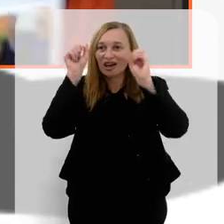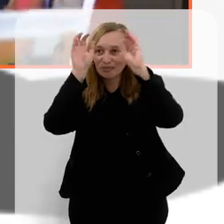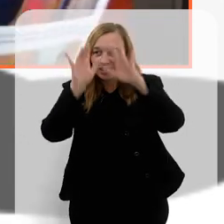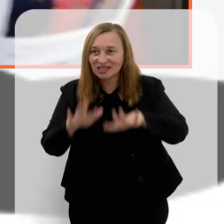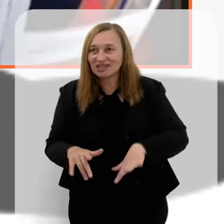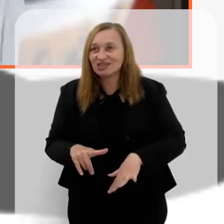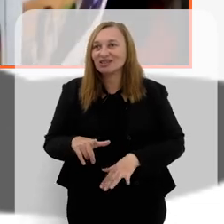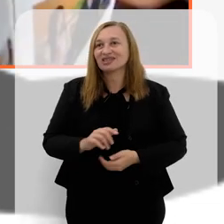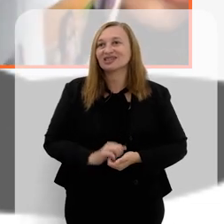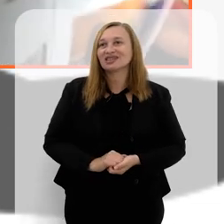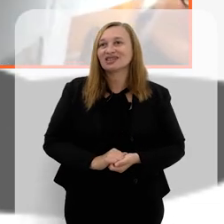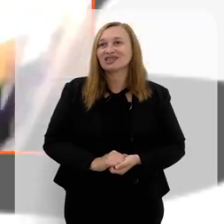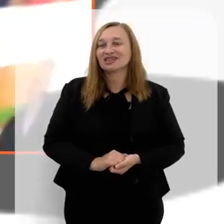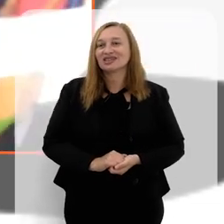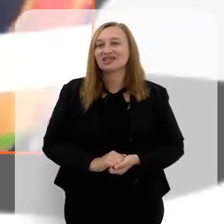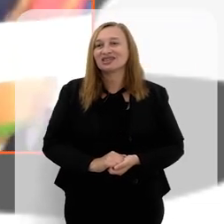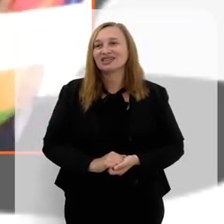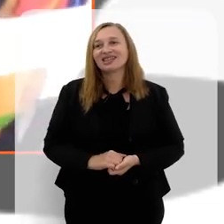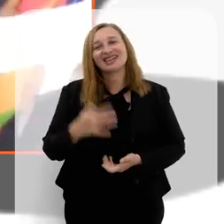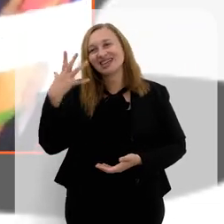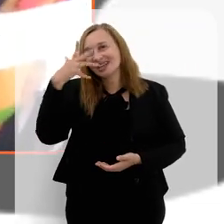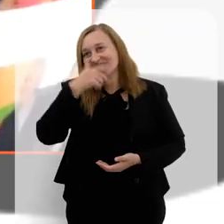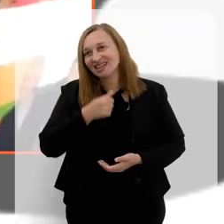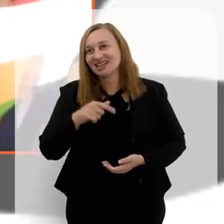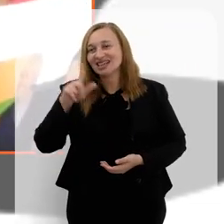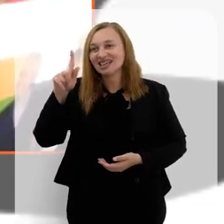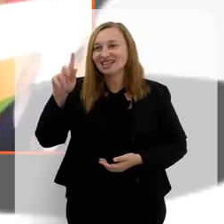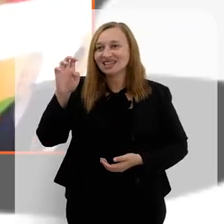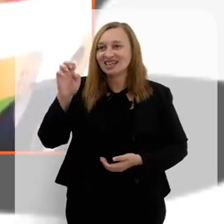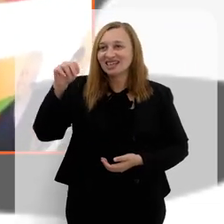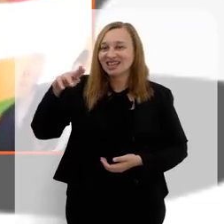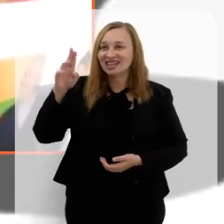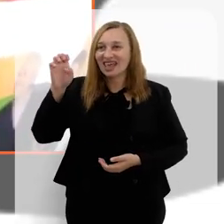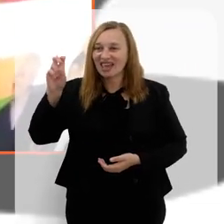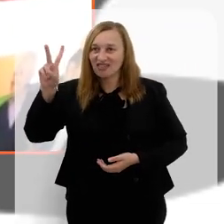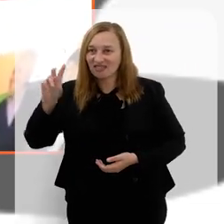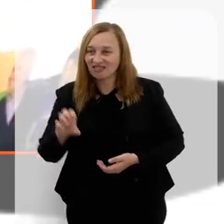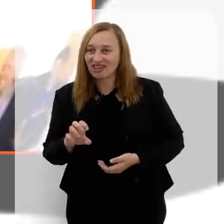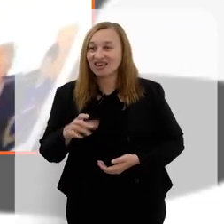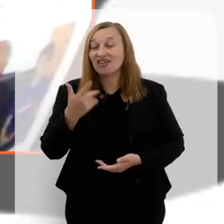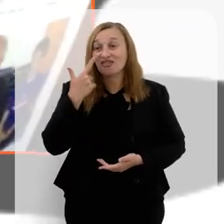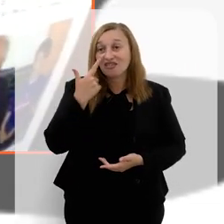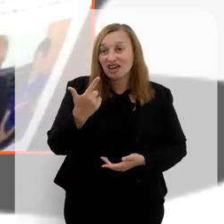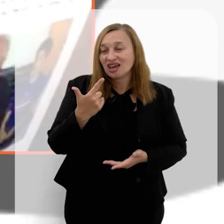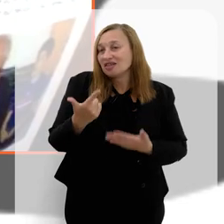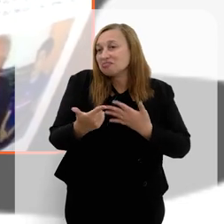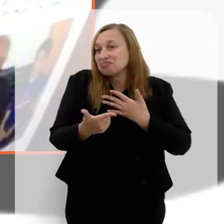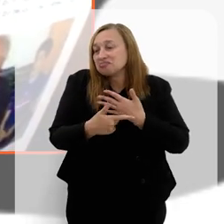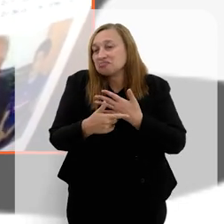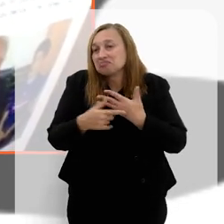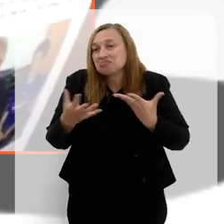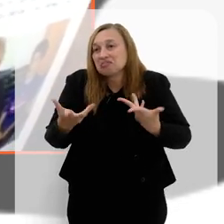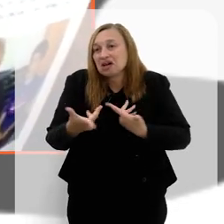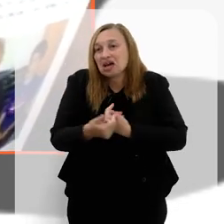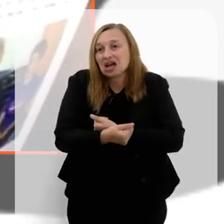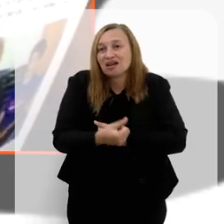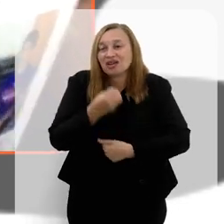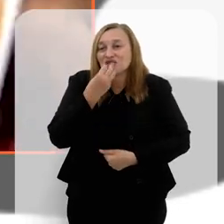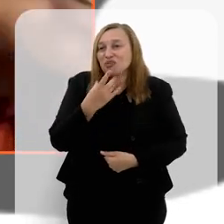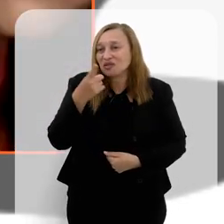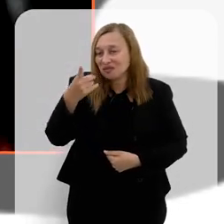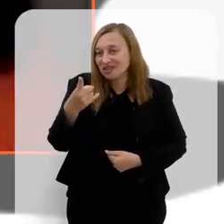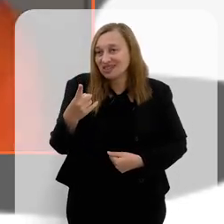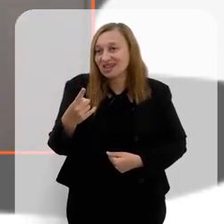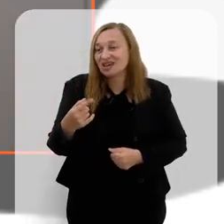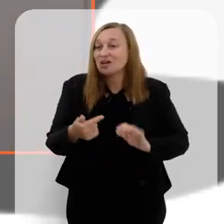abençoada. Super. Olha o Julián aí. Que delícia. Em Geneve. Olha, que papel extraordinário.